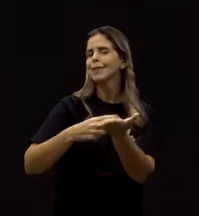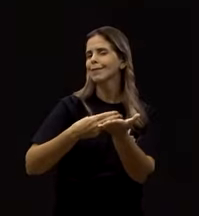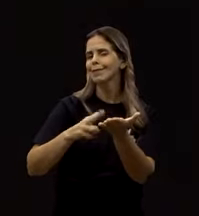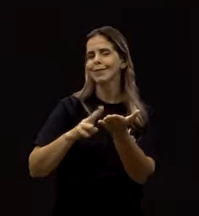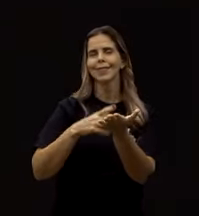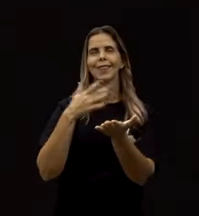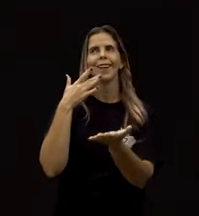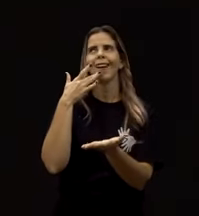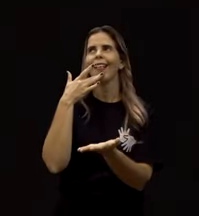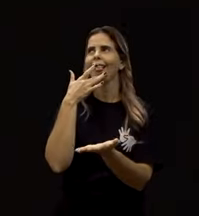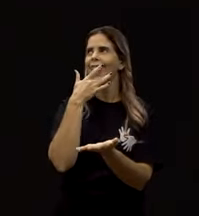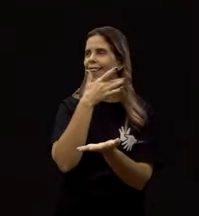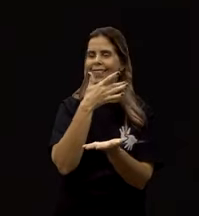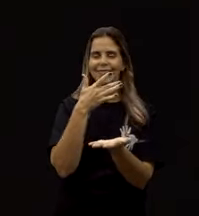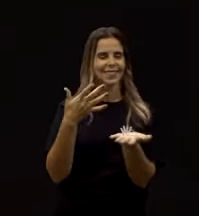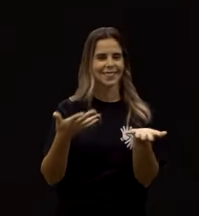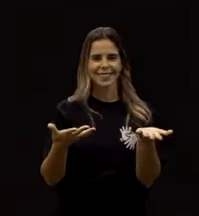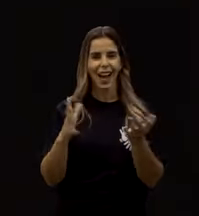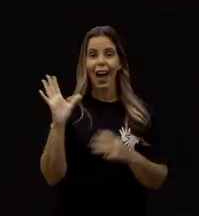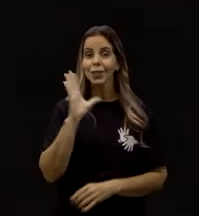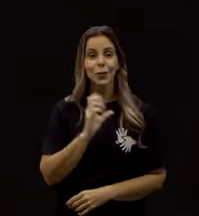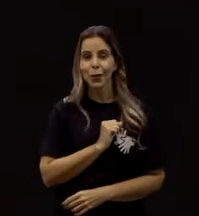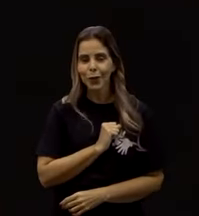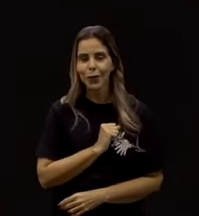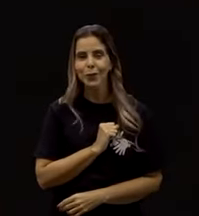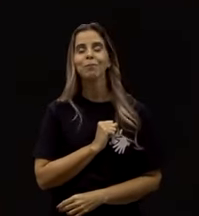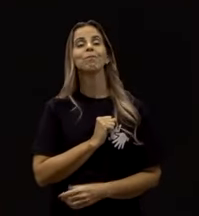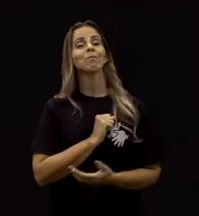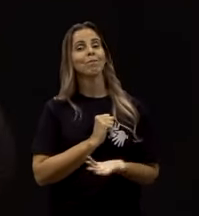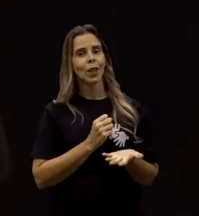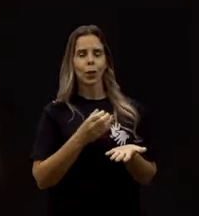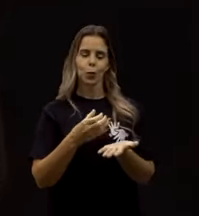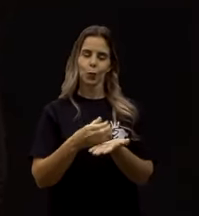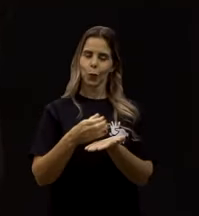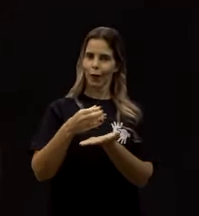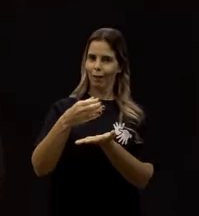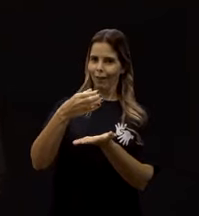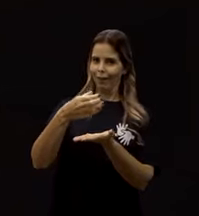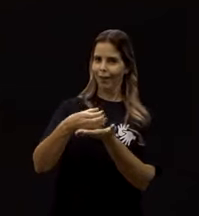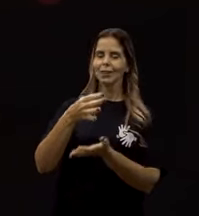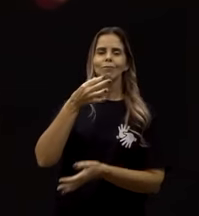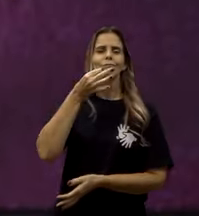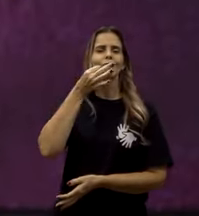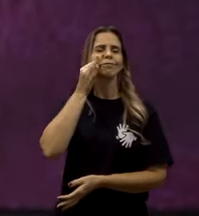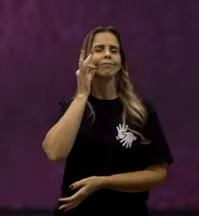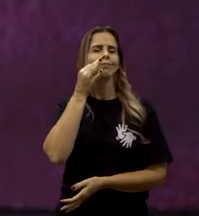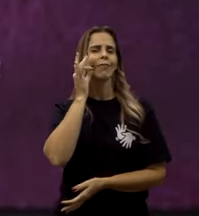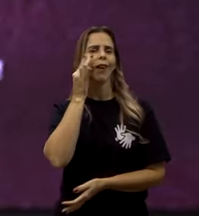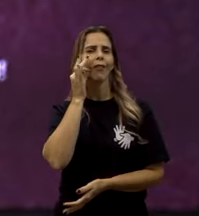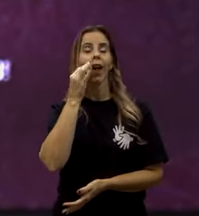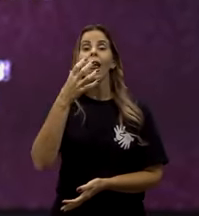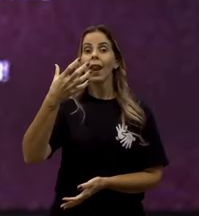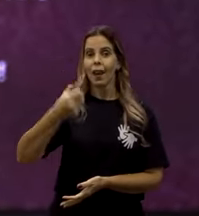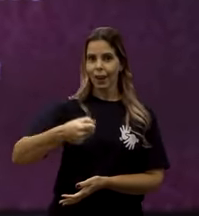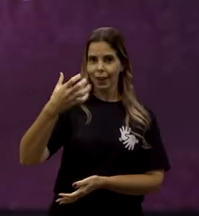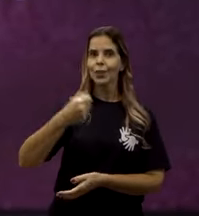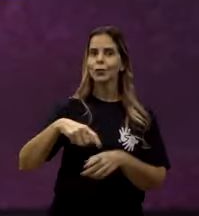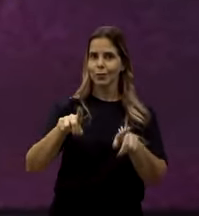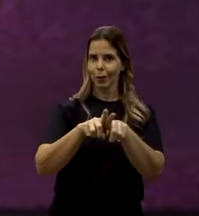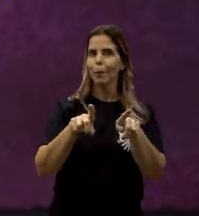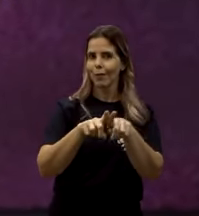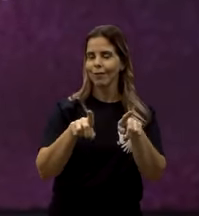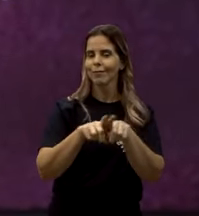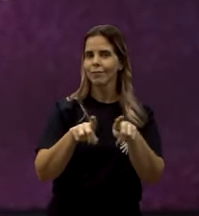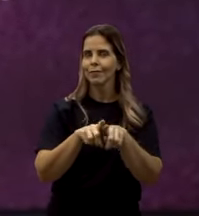cheio e aquela canequinha com café com leite cara